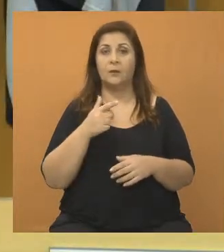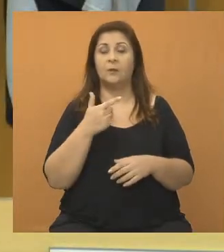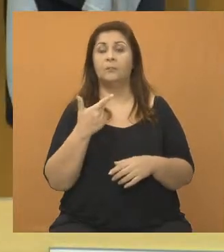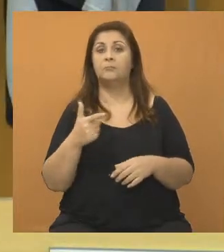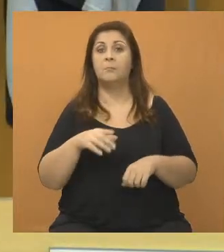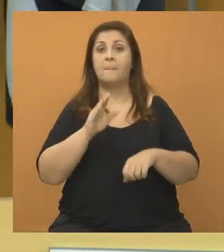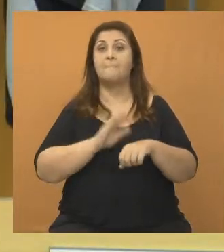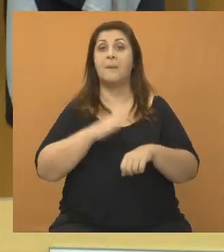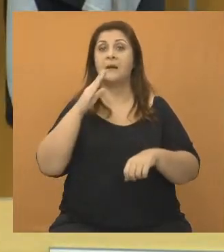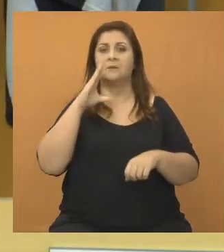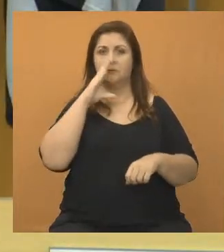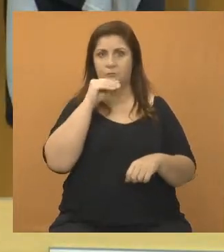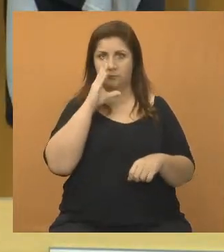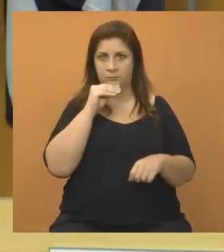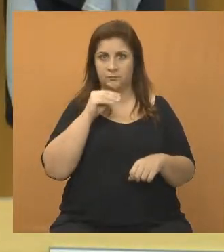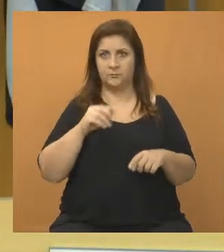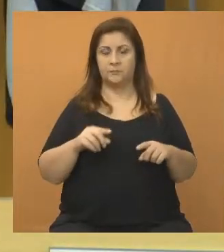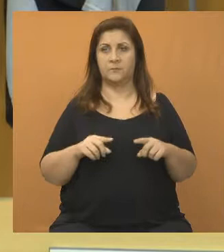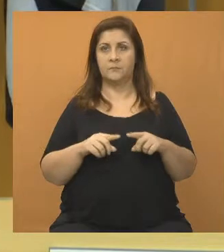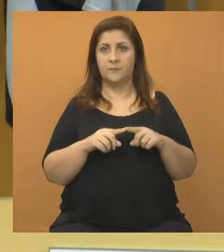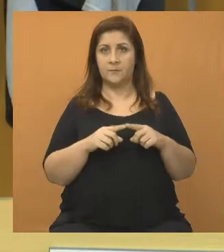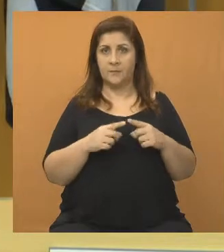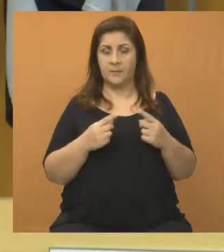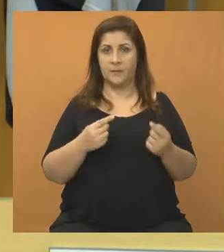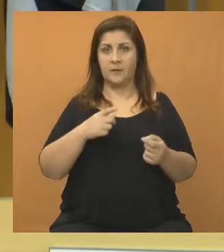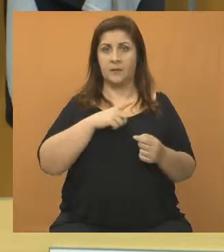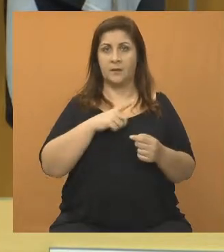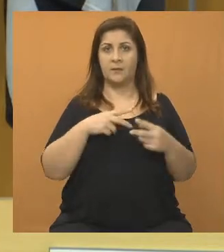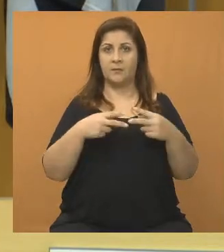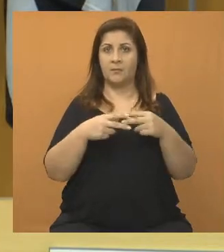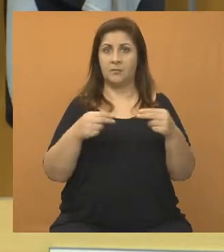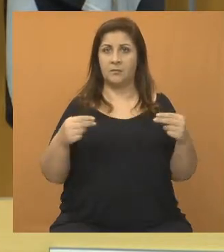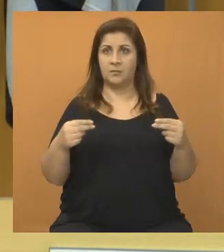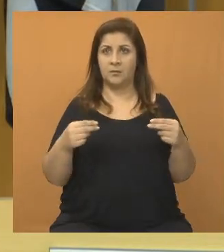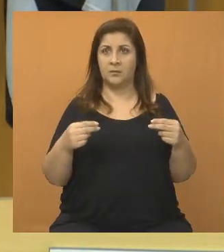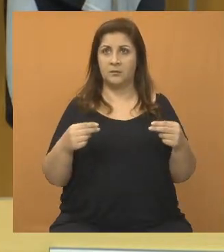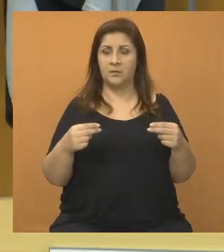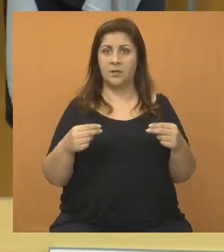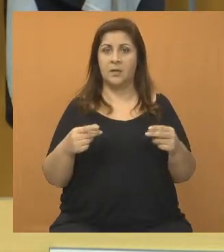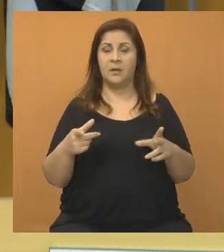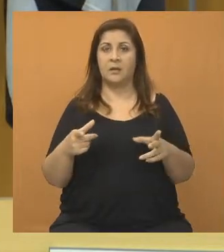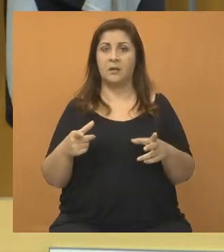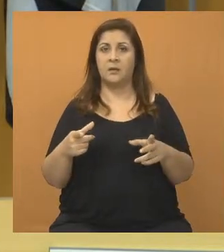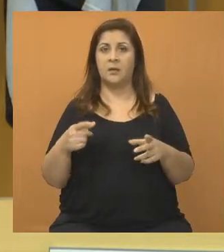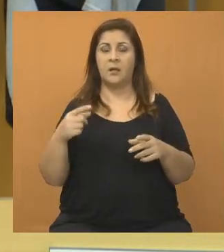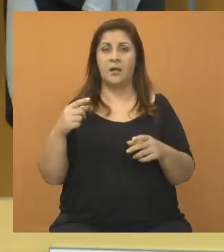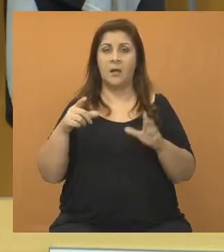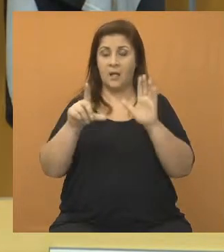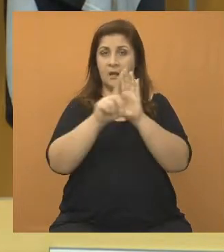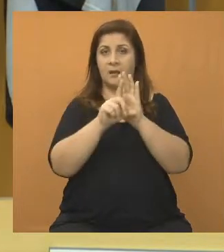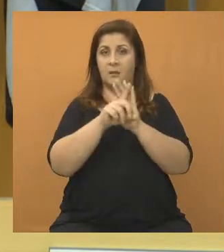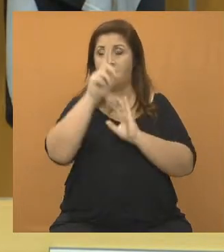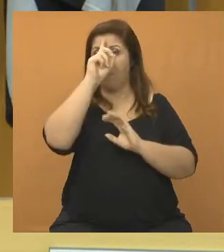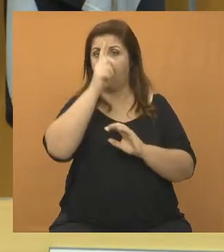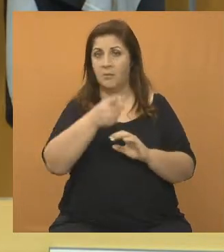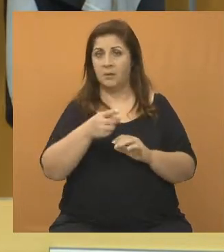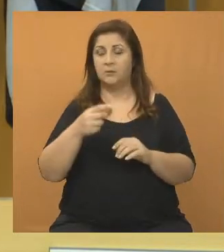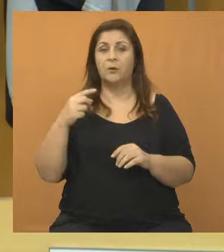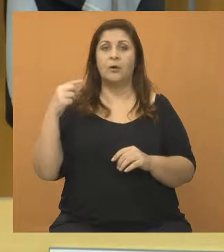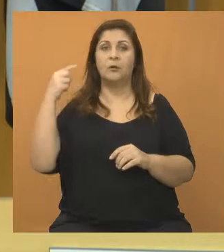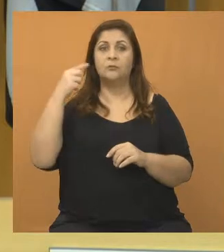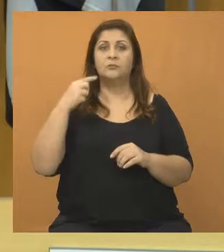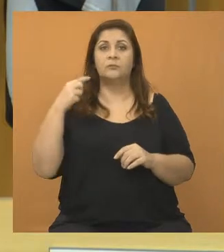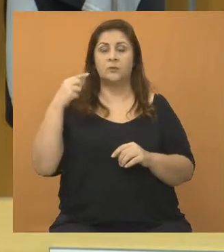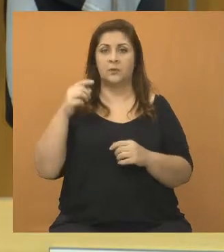né, existe uma coisa que se chama sucumbência, que a lei federal determina que fique para o advogado. Então, os procuradores